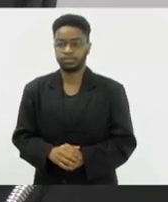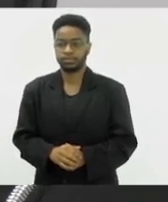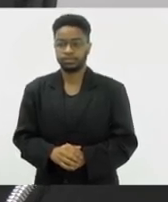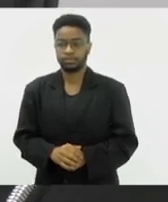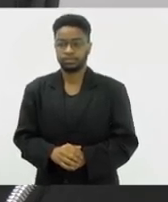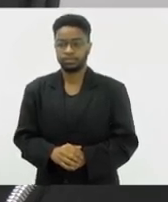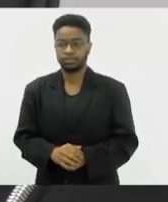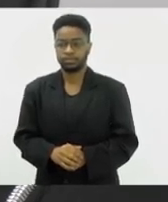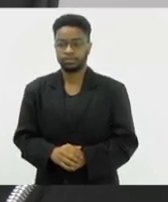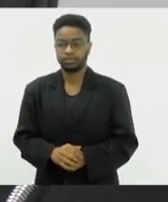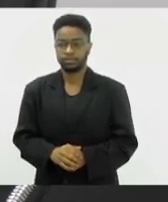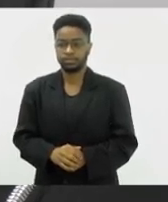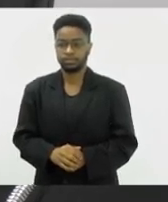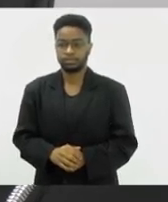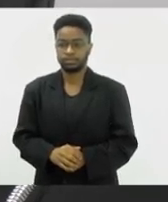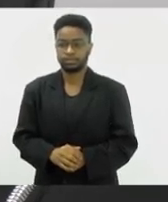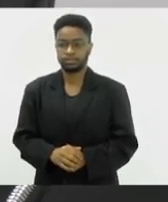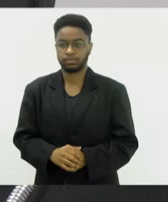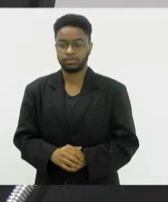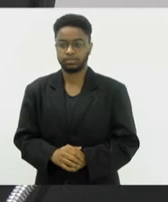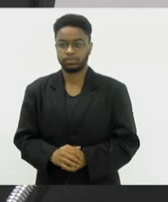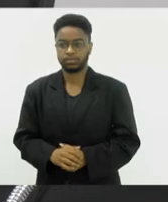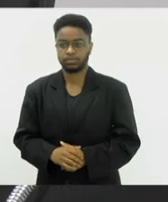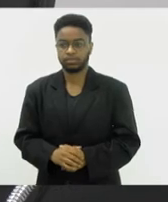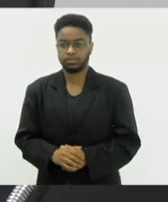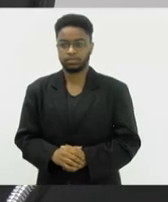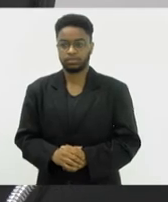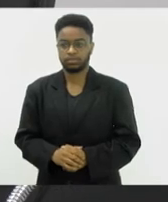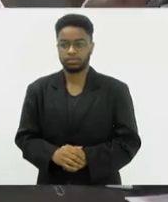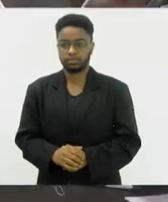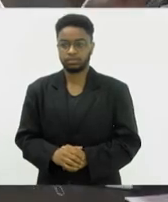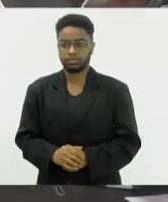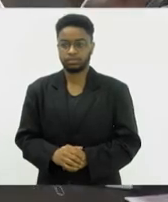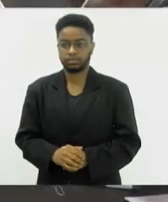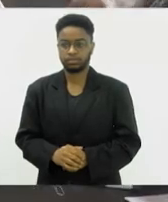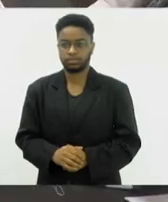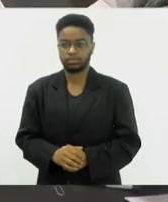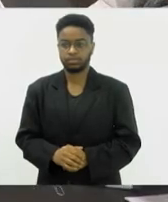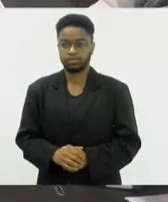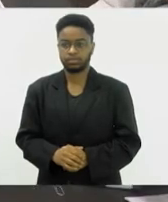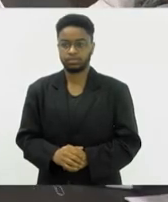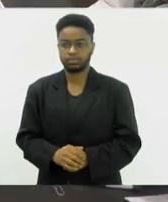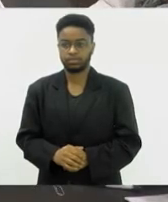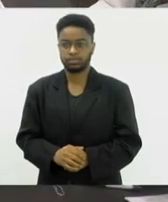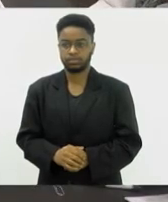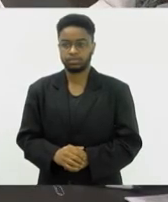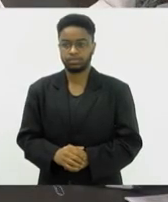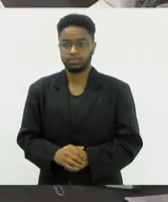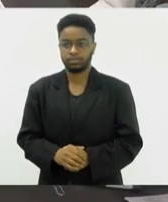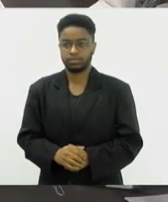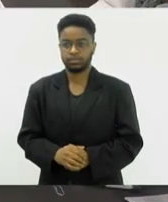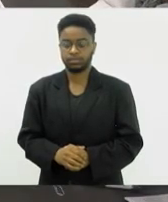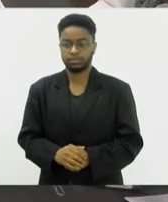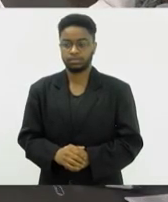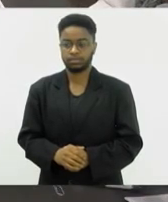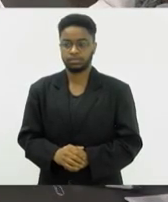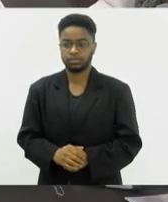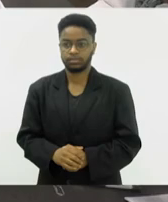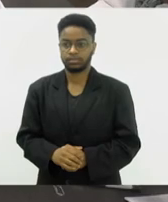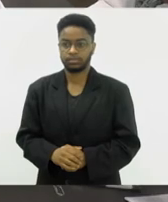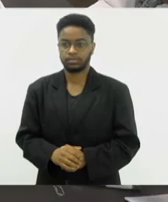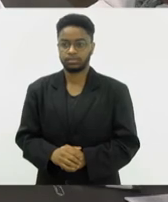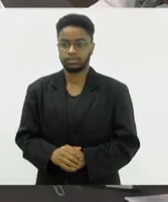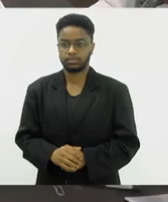Não, precisa de um quórum qualificado para essa questão de ordem. Vai começar com isso,